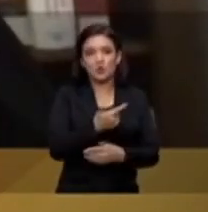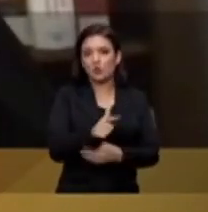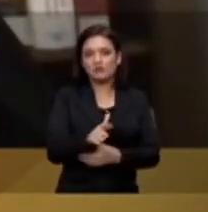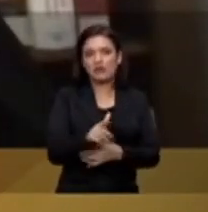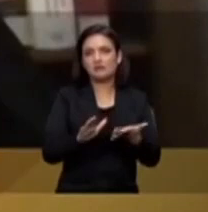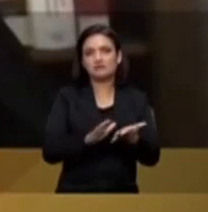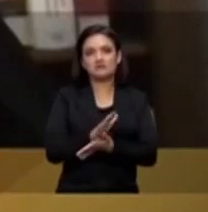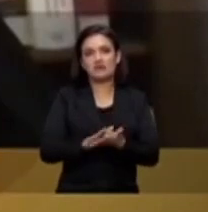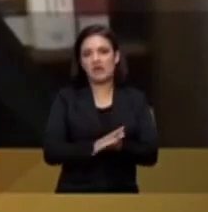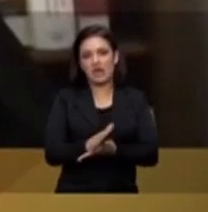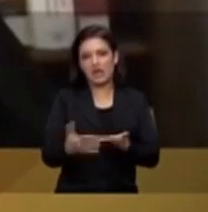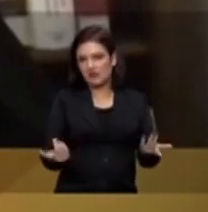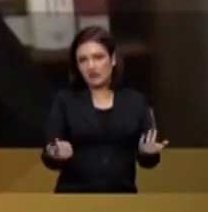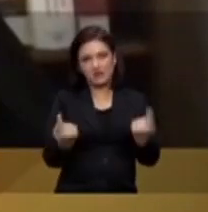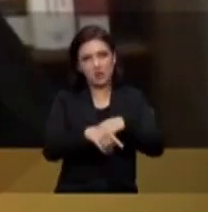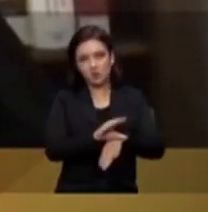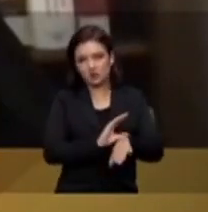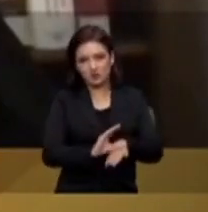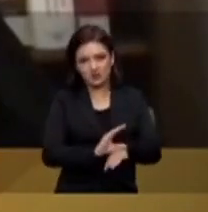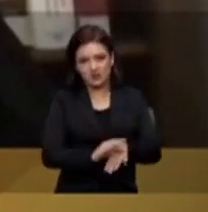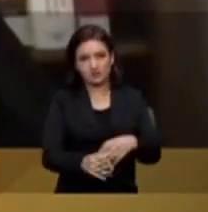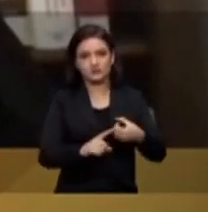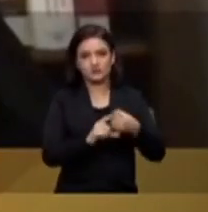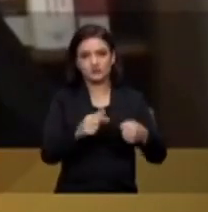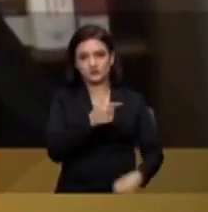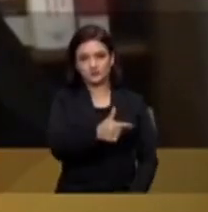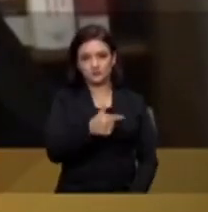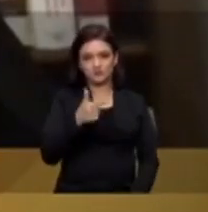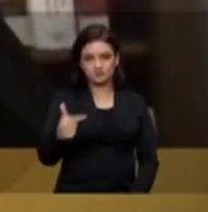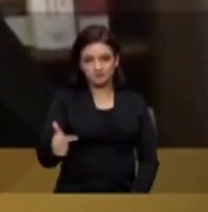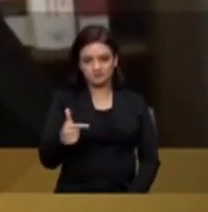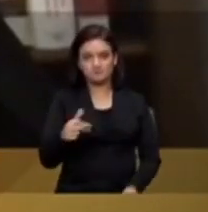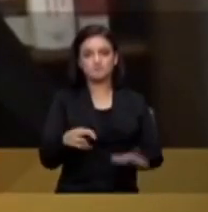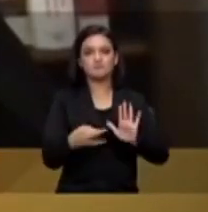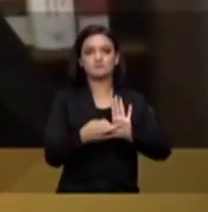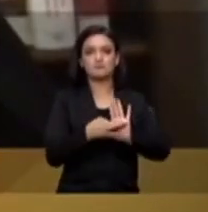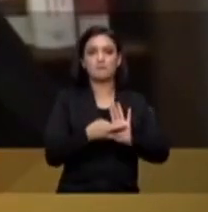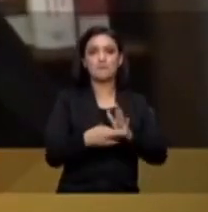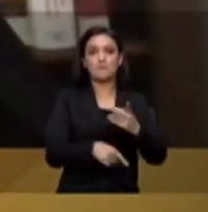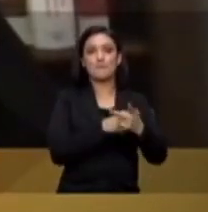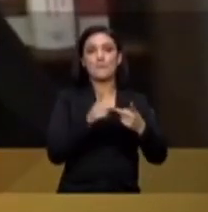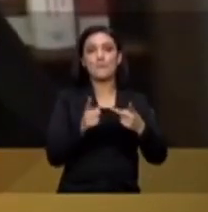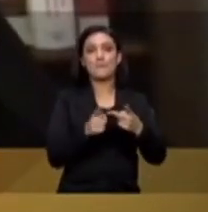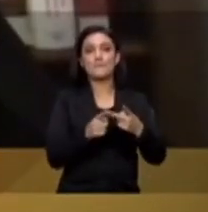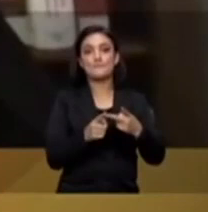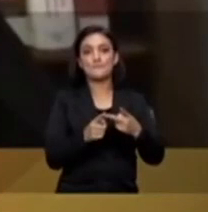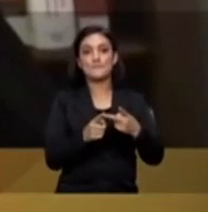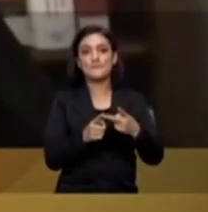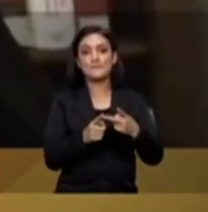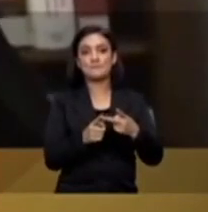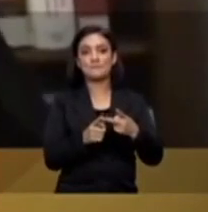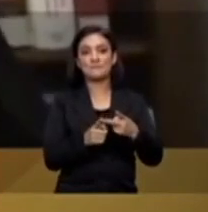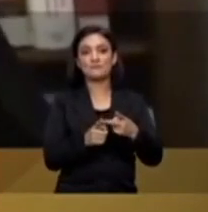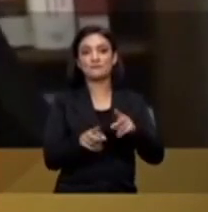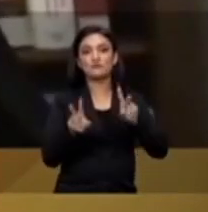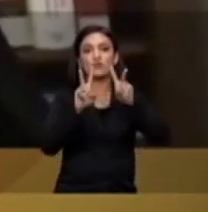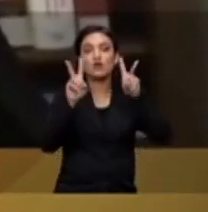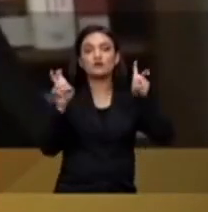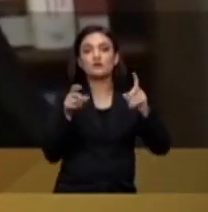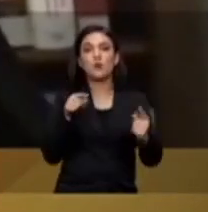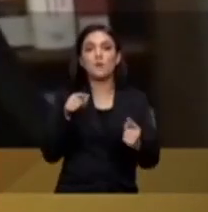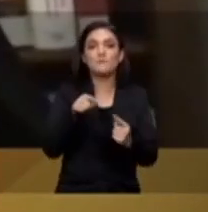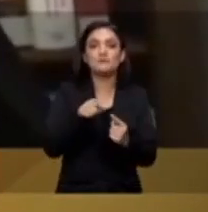de inconstitucionalidade ainda não decidida, artigo 22, caput do Regimento Interno. 2. Matéria objeto